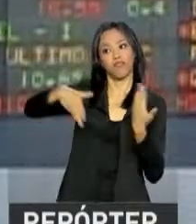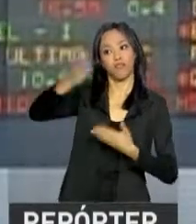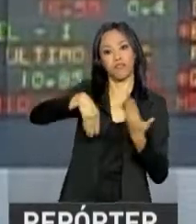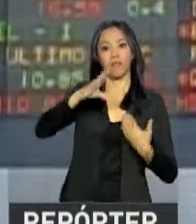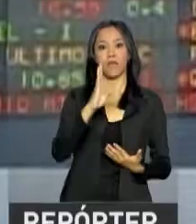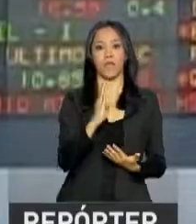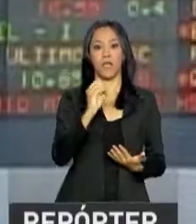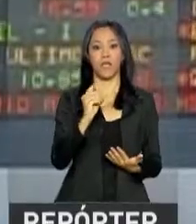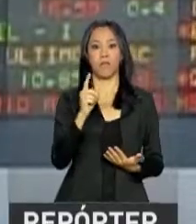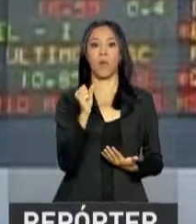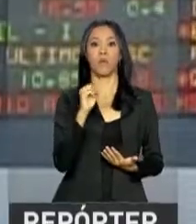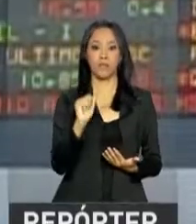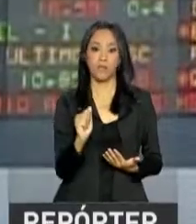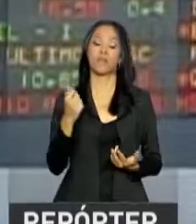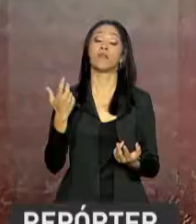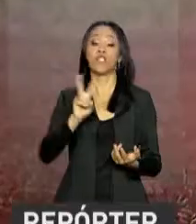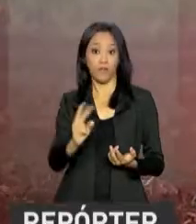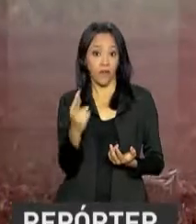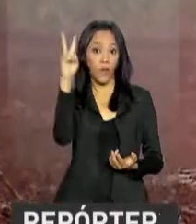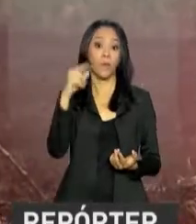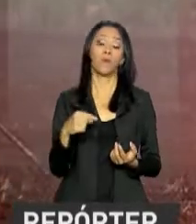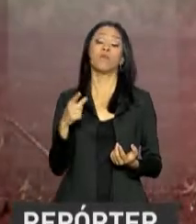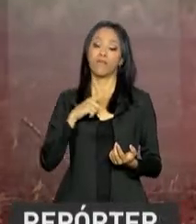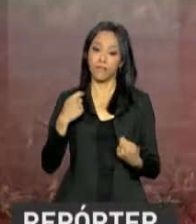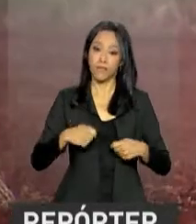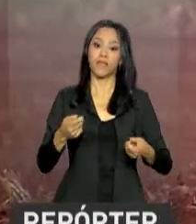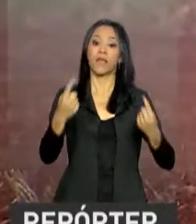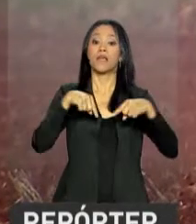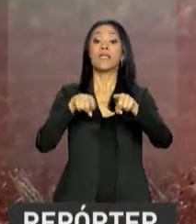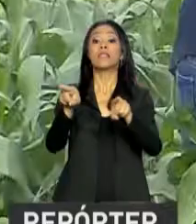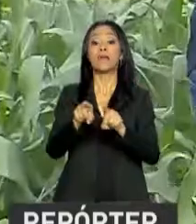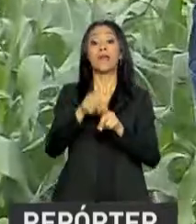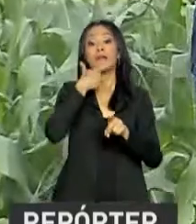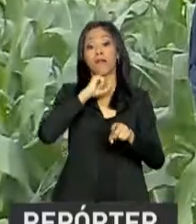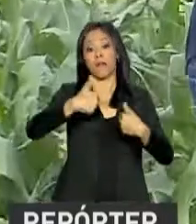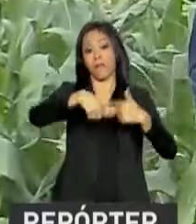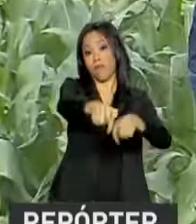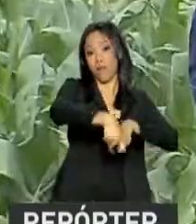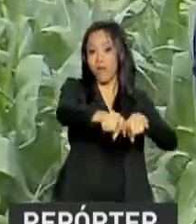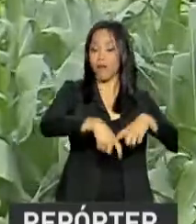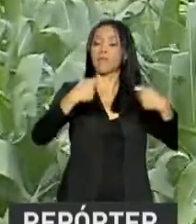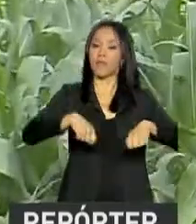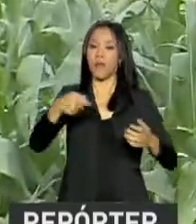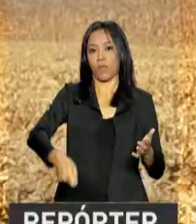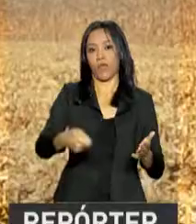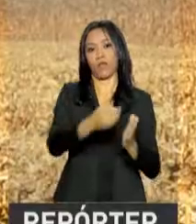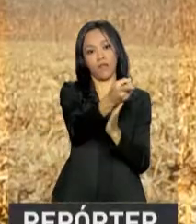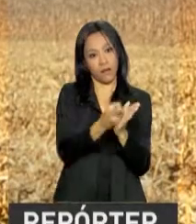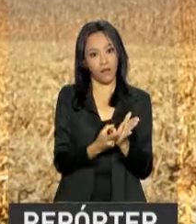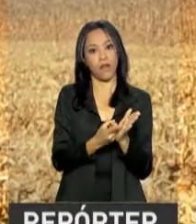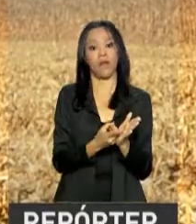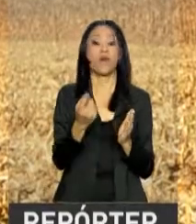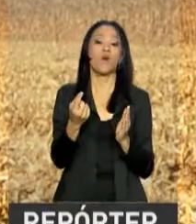de mercadorias e de futuros no caso da atividade rural é obrigado a declarar o contribuinte com renda